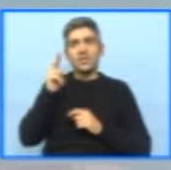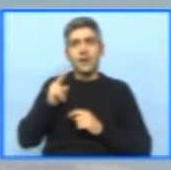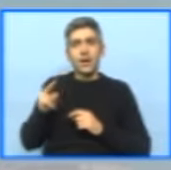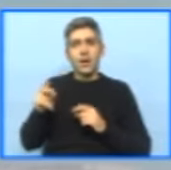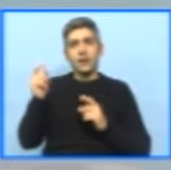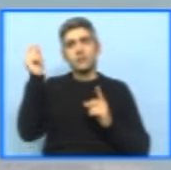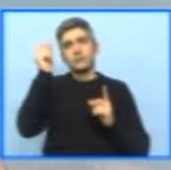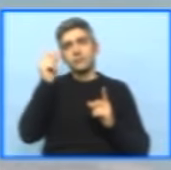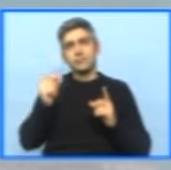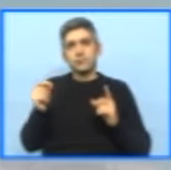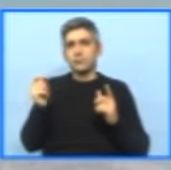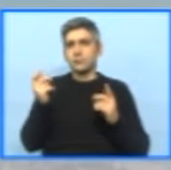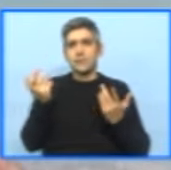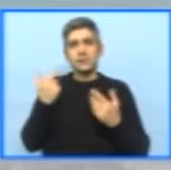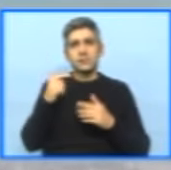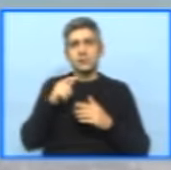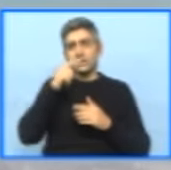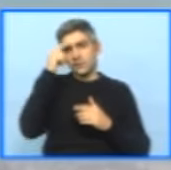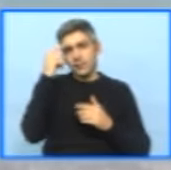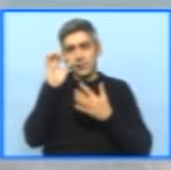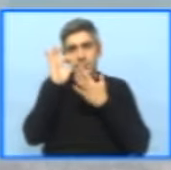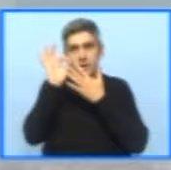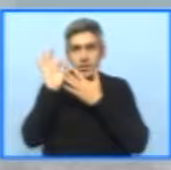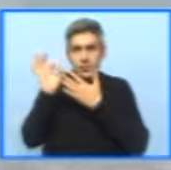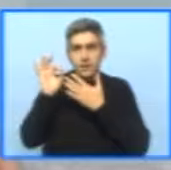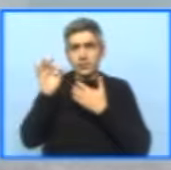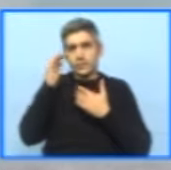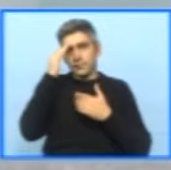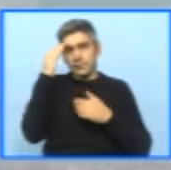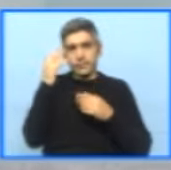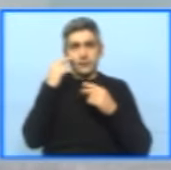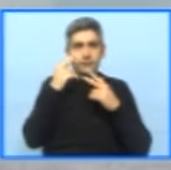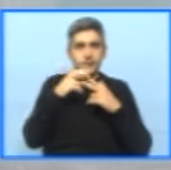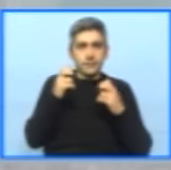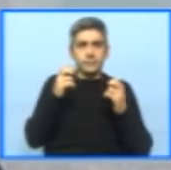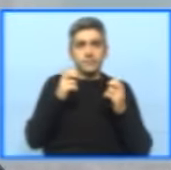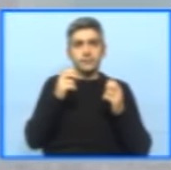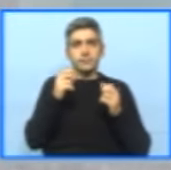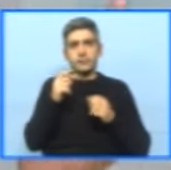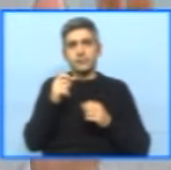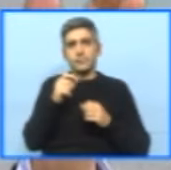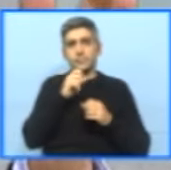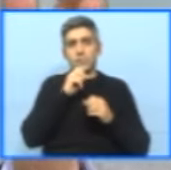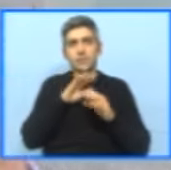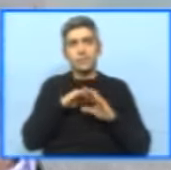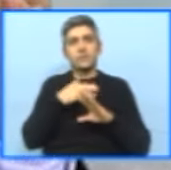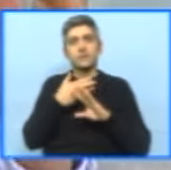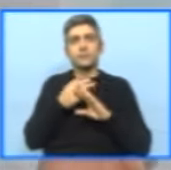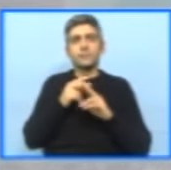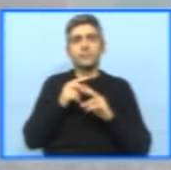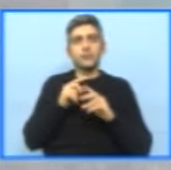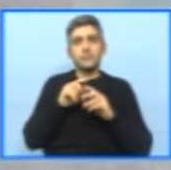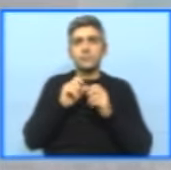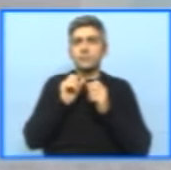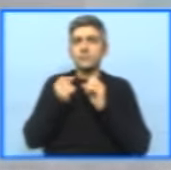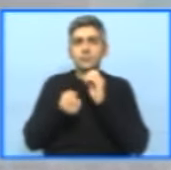mas que há sempre detalhes que eles descobrem, poder-se multiplicar até ao fim, sempre